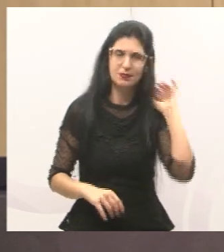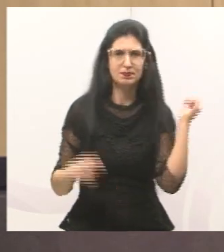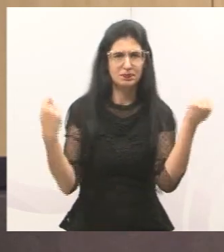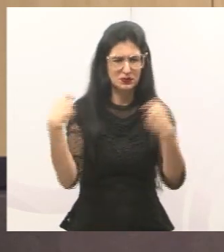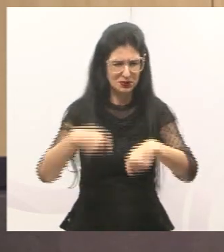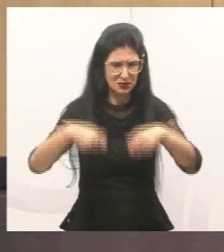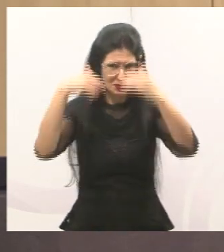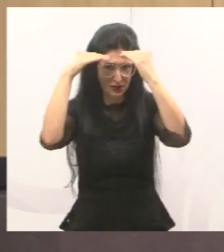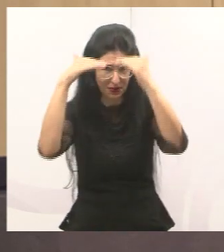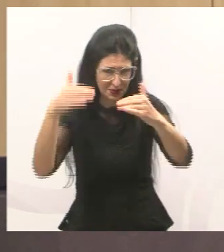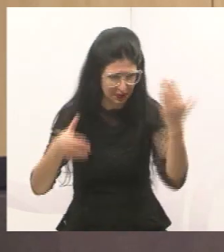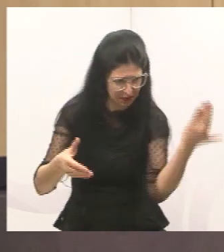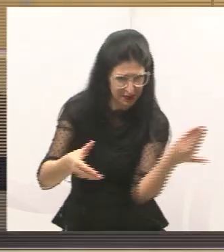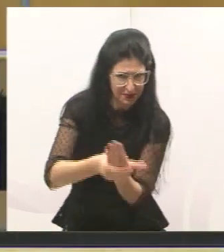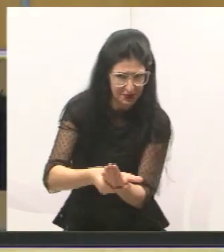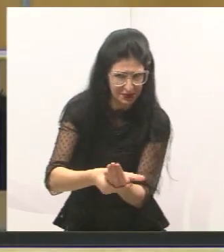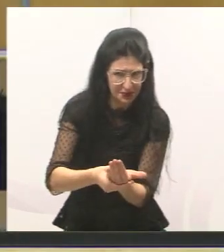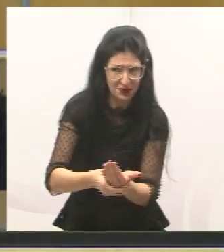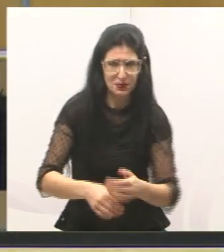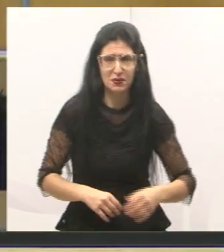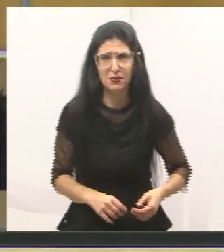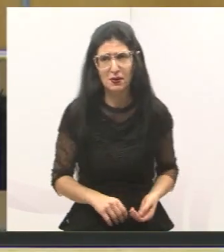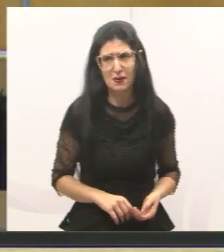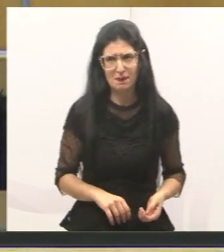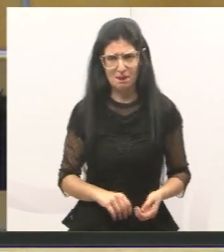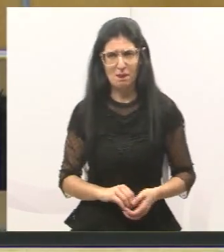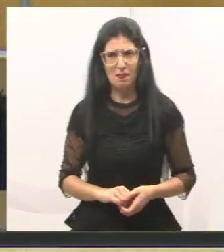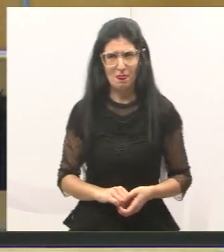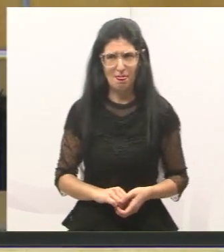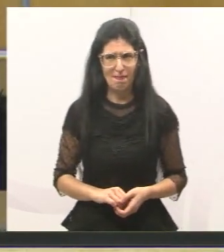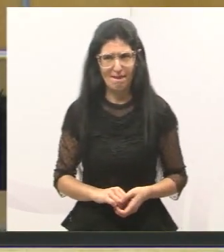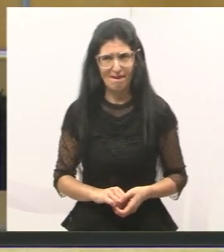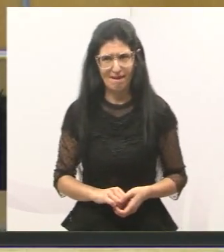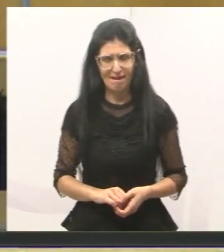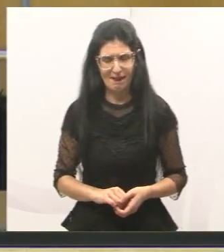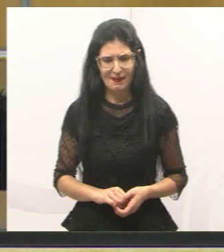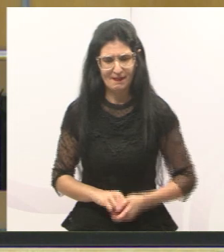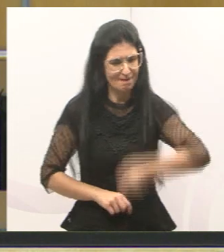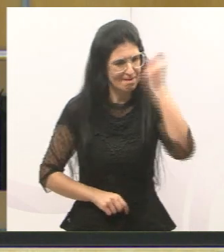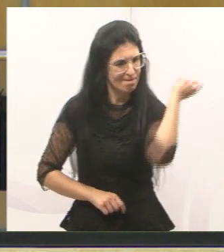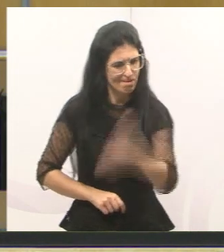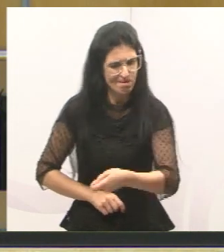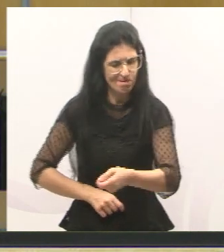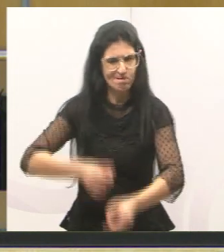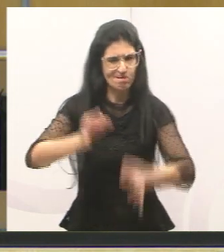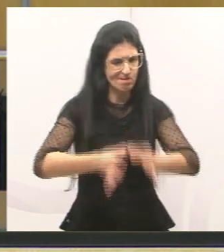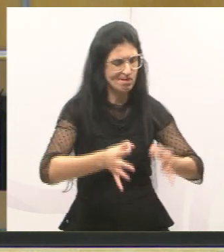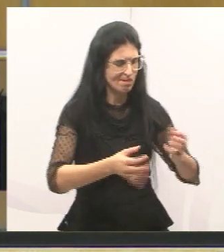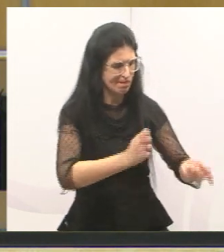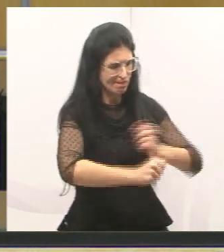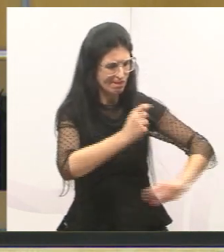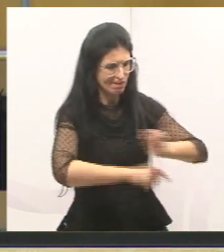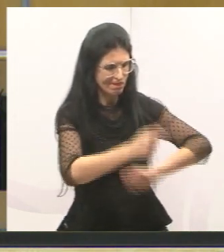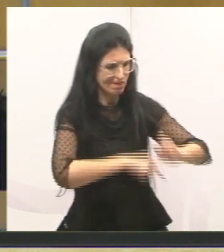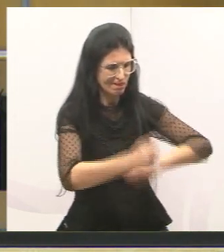devido processo legal, razão pela qual o parecer opinativo do Tribunal de Contas será precedido